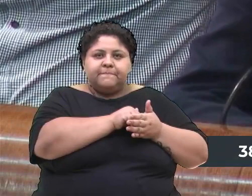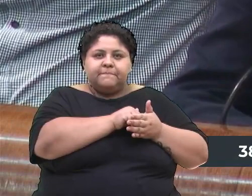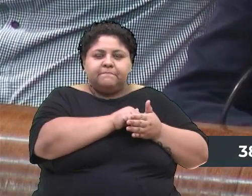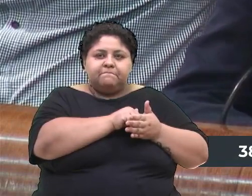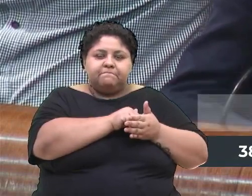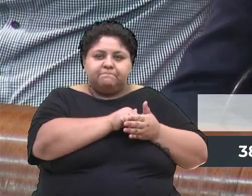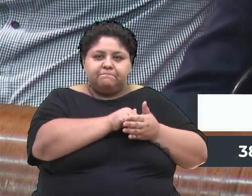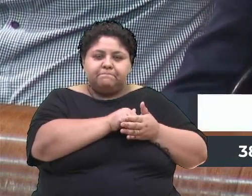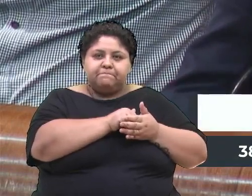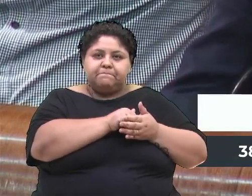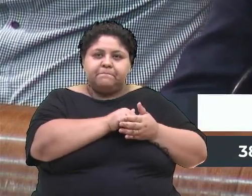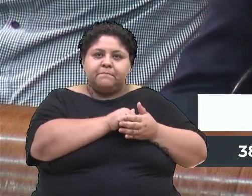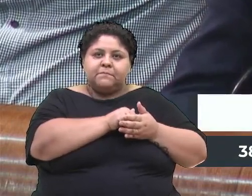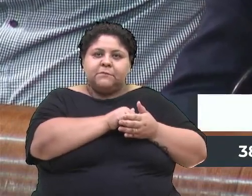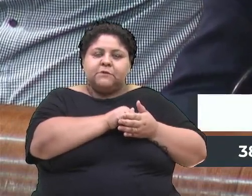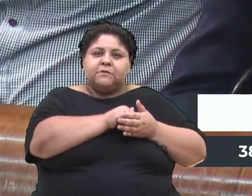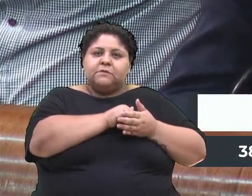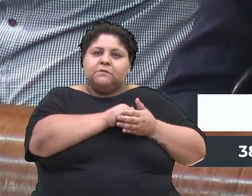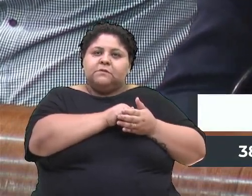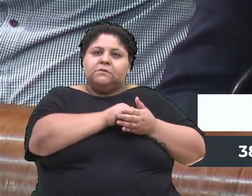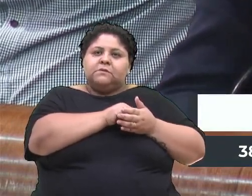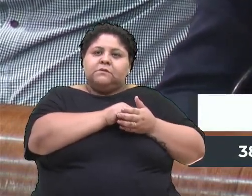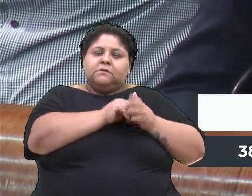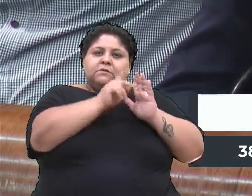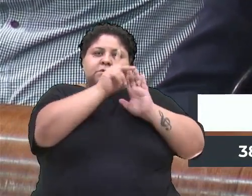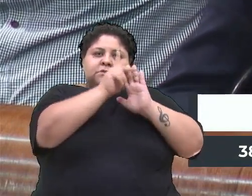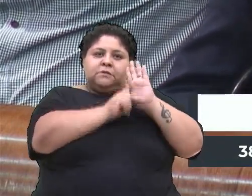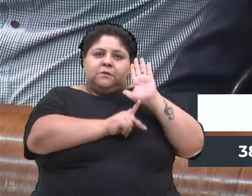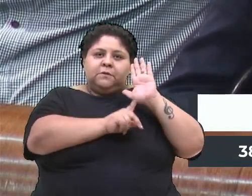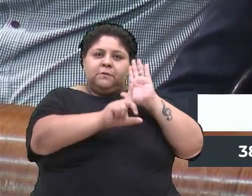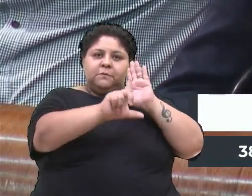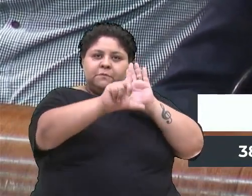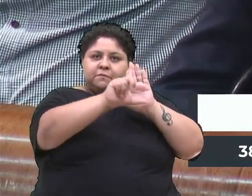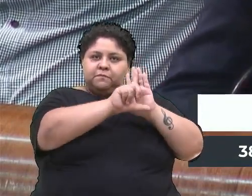Encerrado o registro dos votos. Encerrada a votação. O projeto de lei